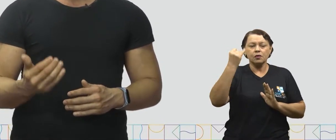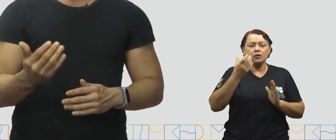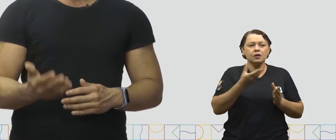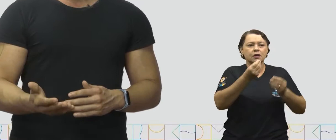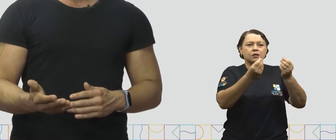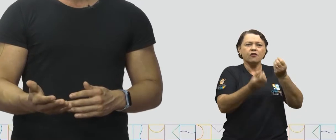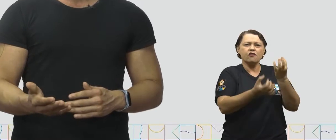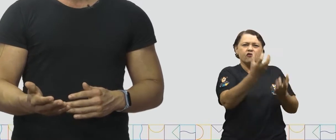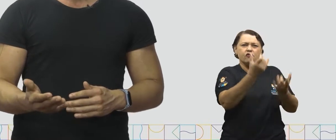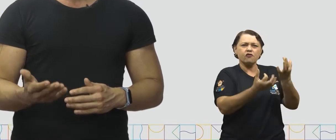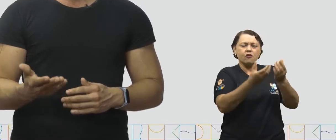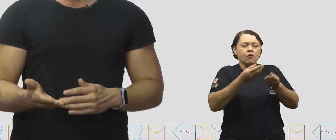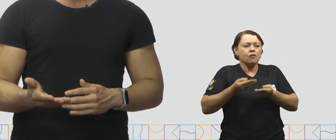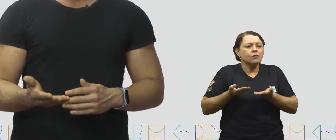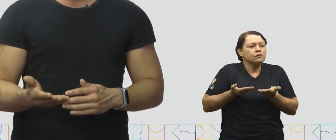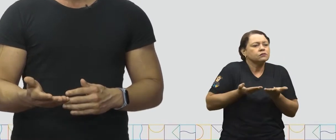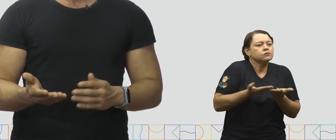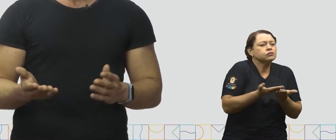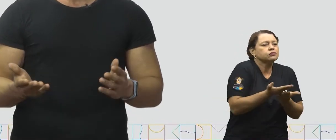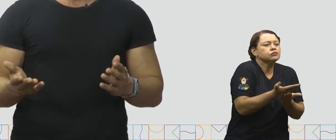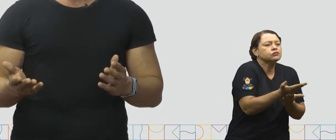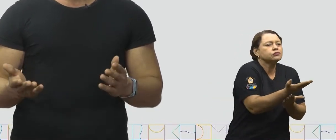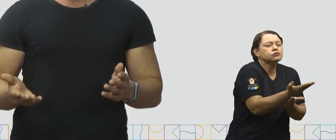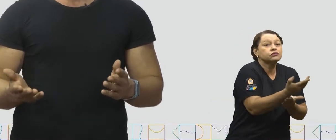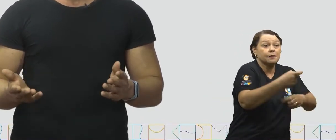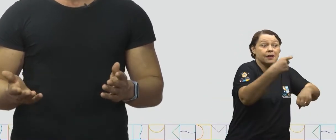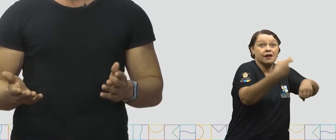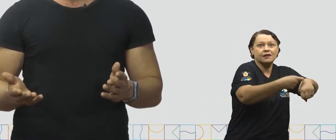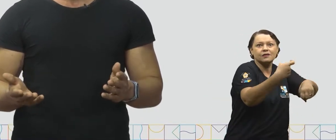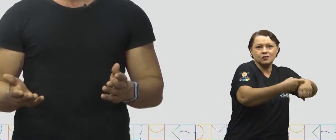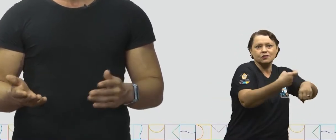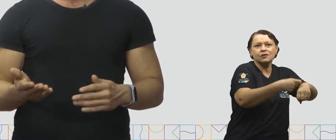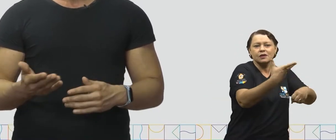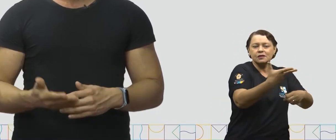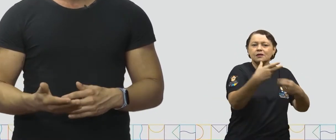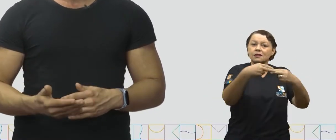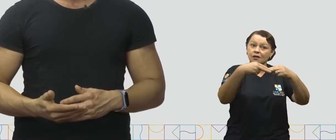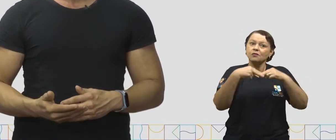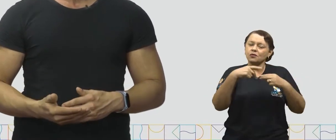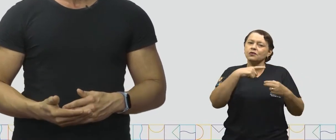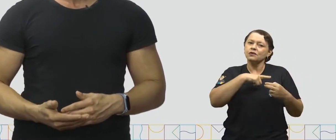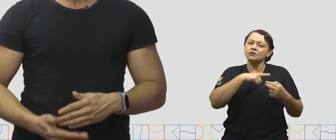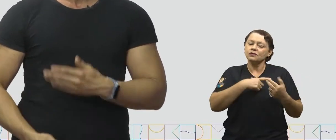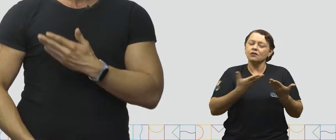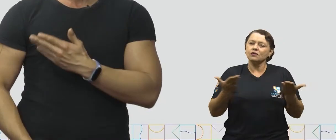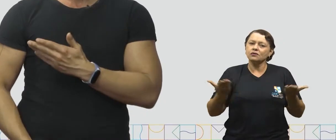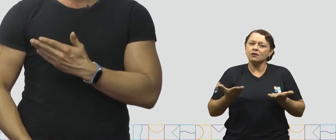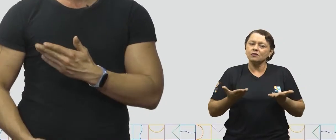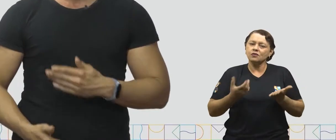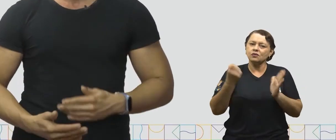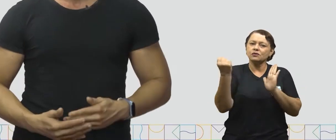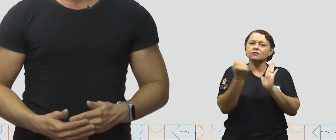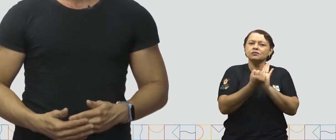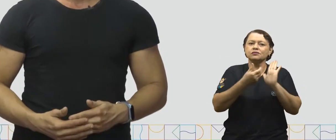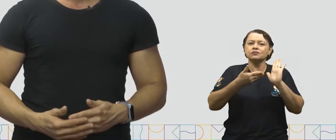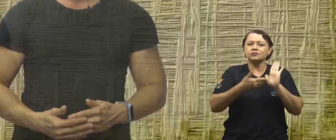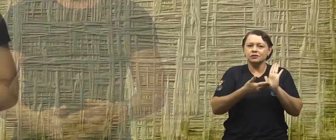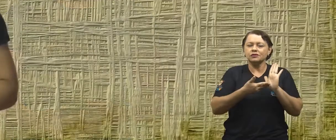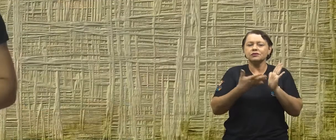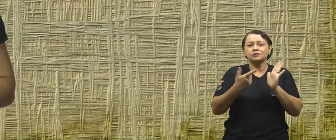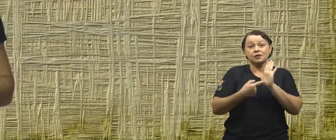para endurecer a argila, e graças a isso temos boa parte de registros sobre essa escrita hoje em dia, como esse aqui ao